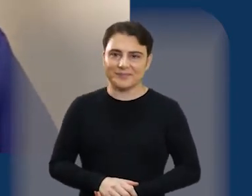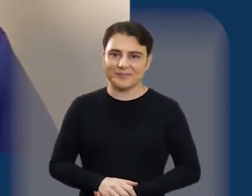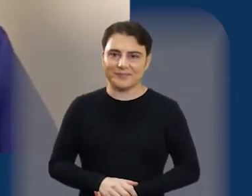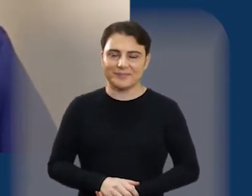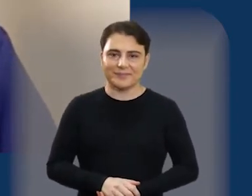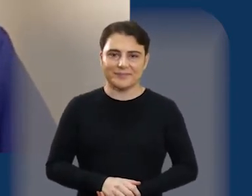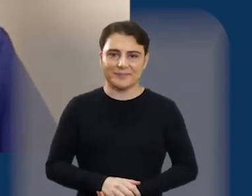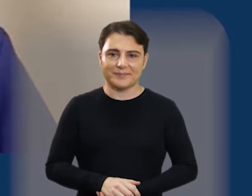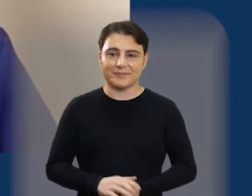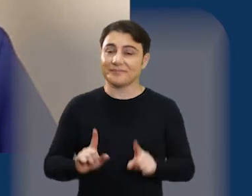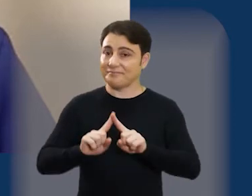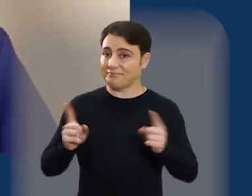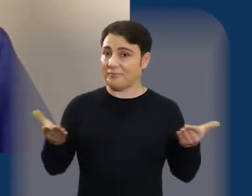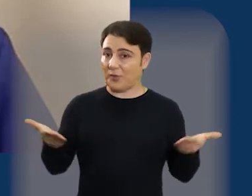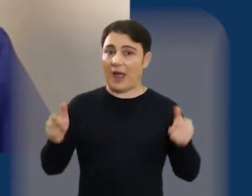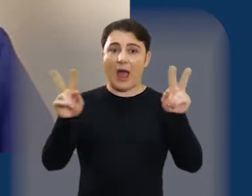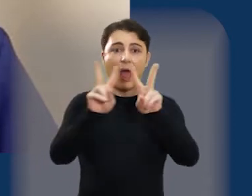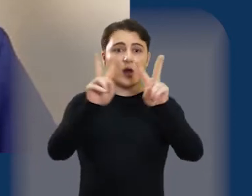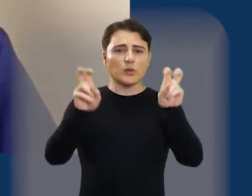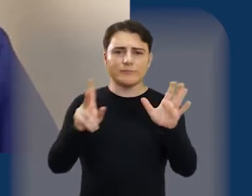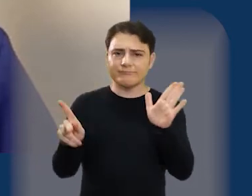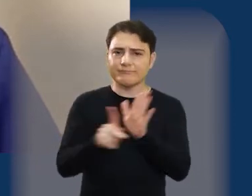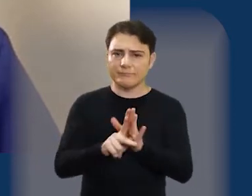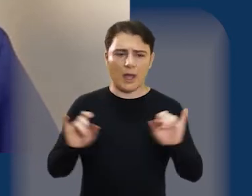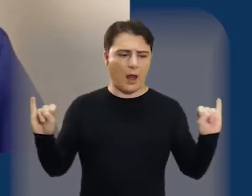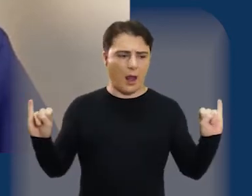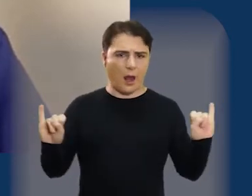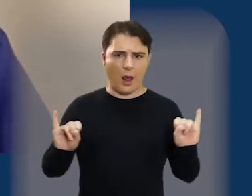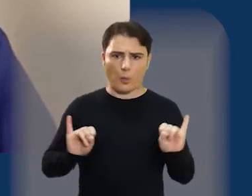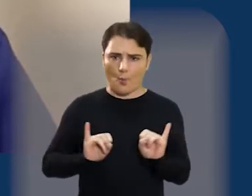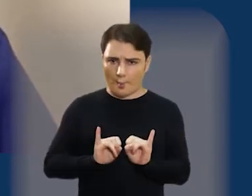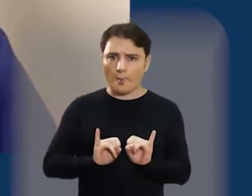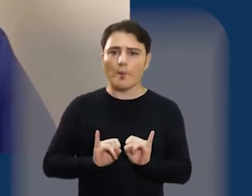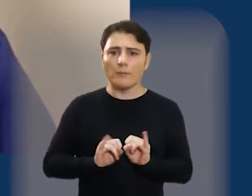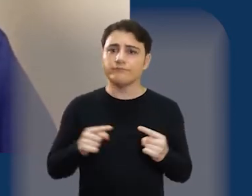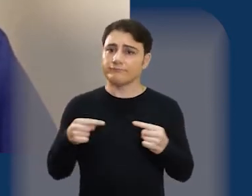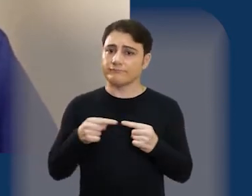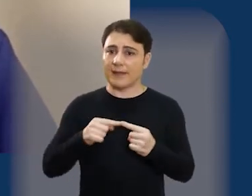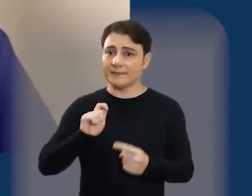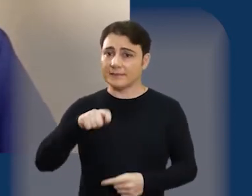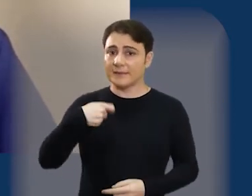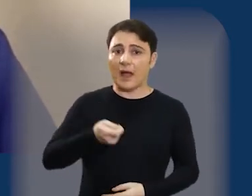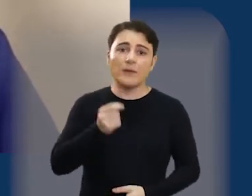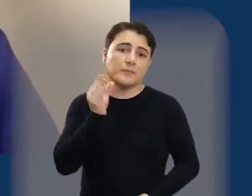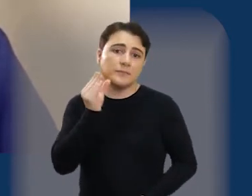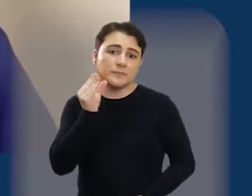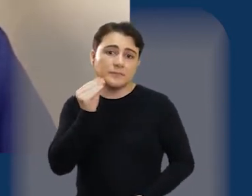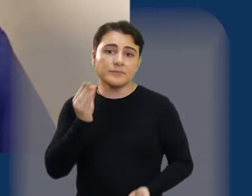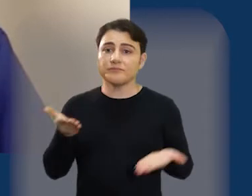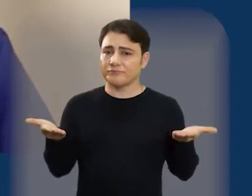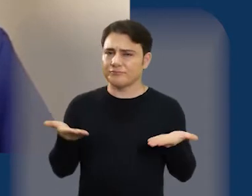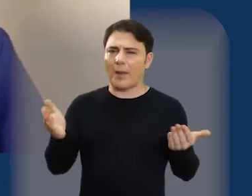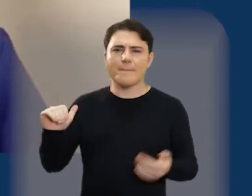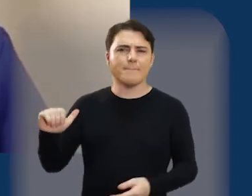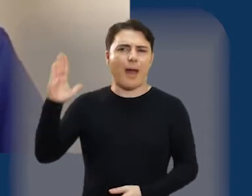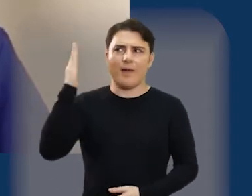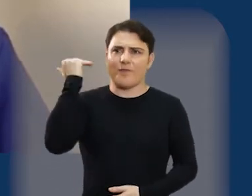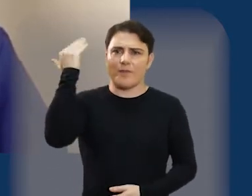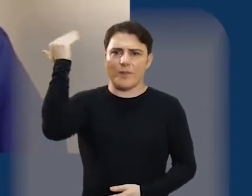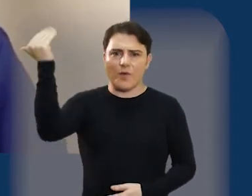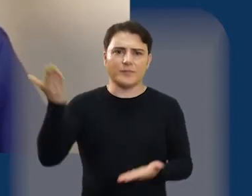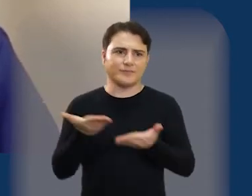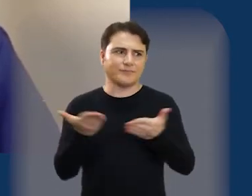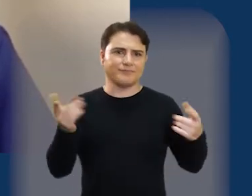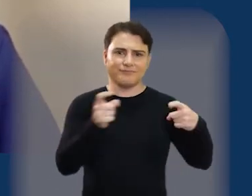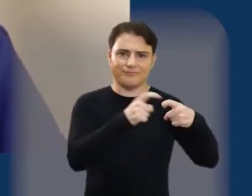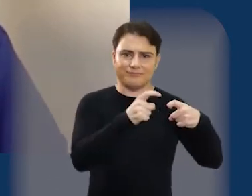ano. Por isso, hoje nós vamos falar sobre uma estratégia de emagrecimento, o jejum intermitente, que está em alta nos